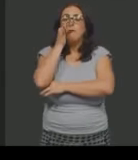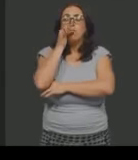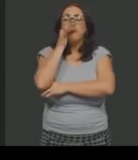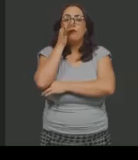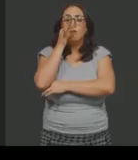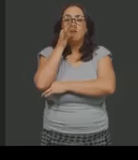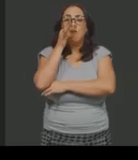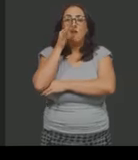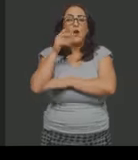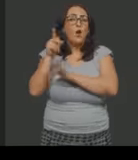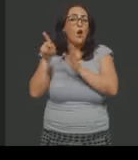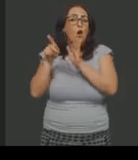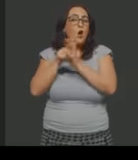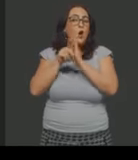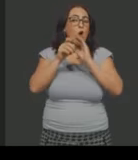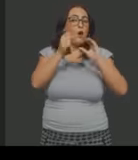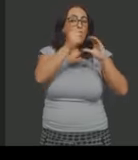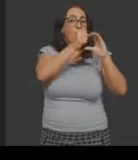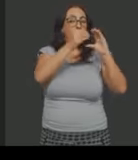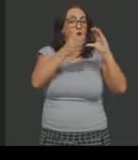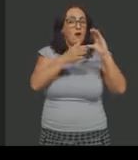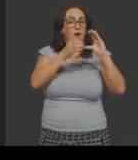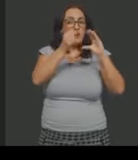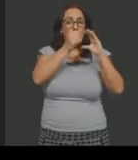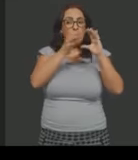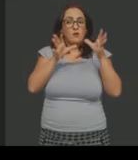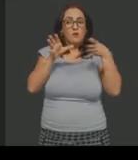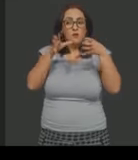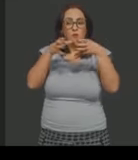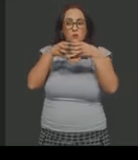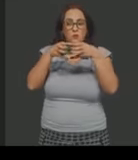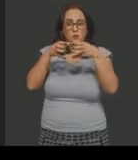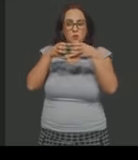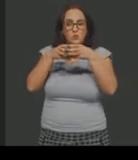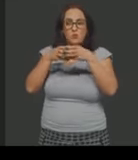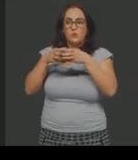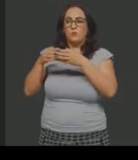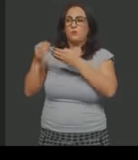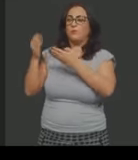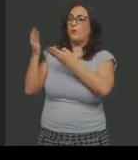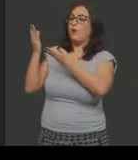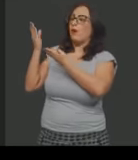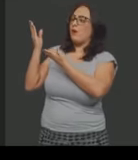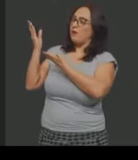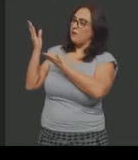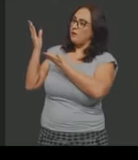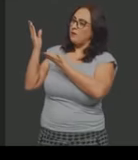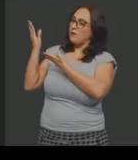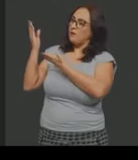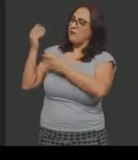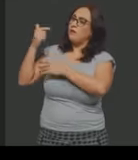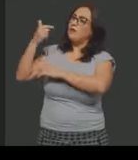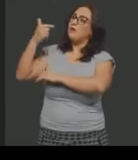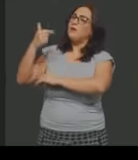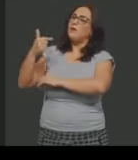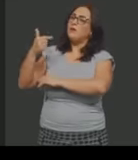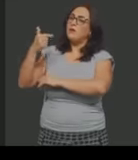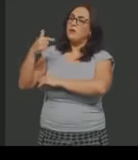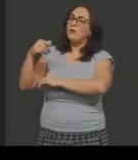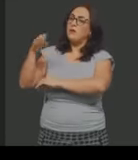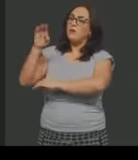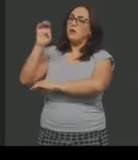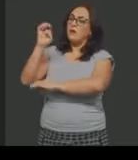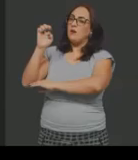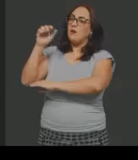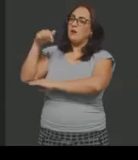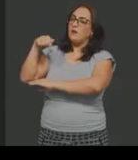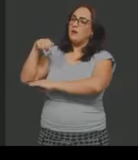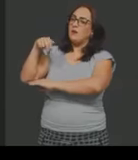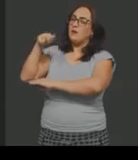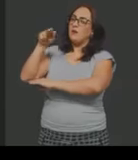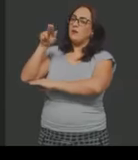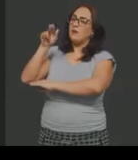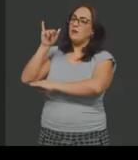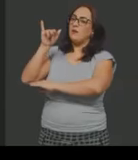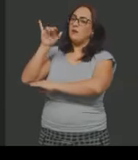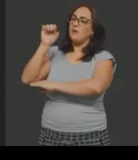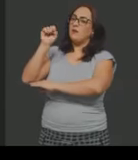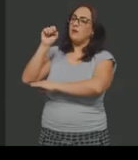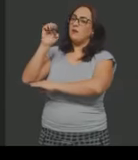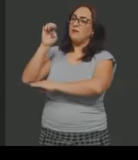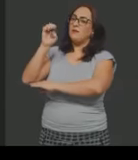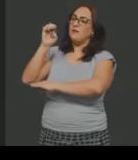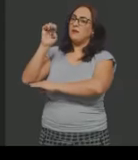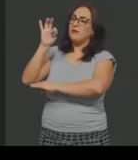planta característica desse grupo. Nós temos a Echizetalis, que é representado